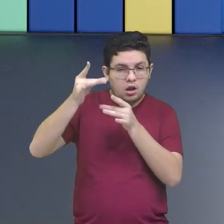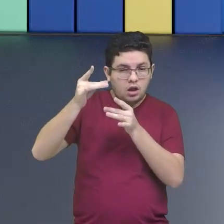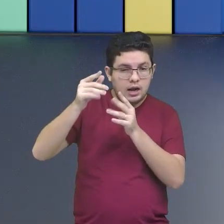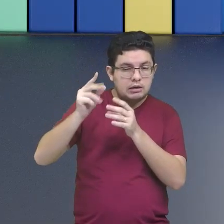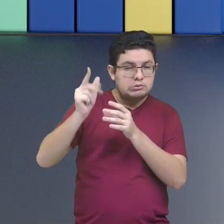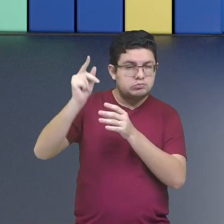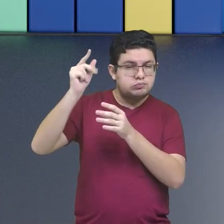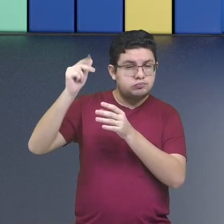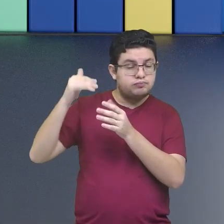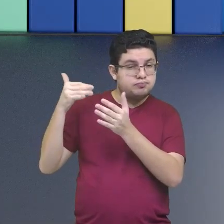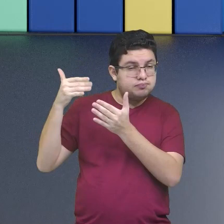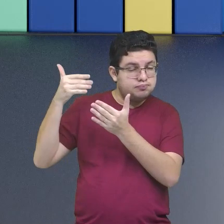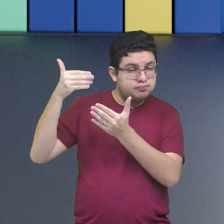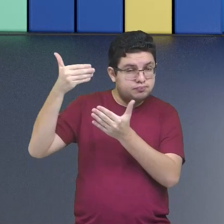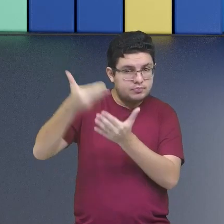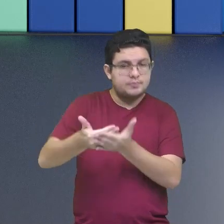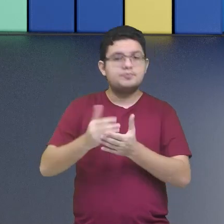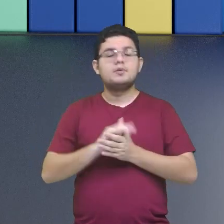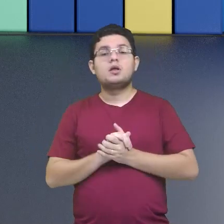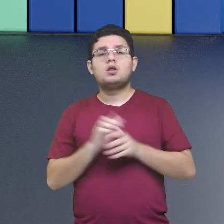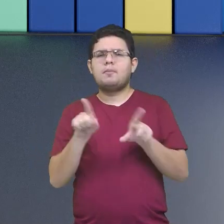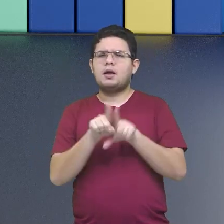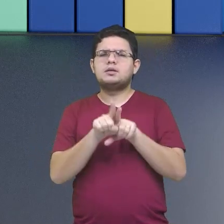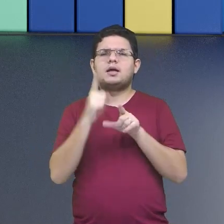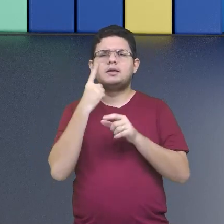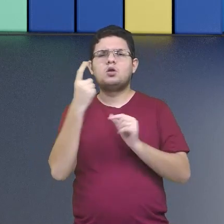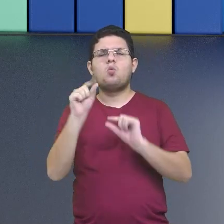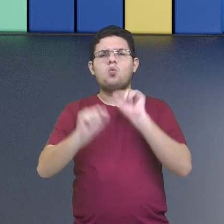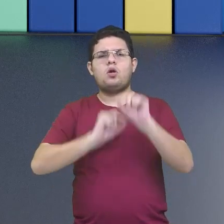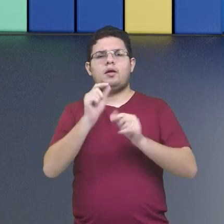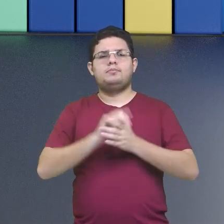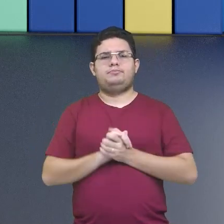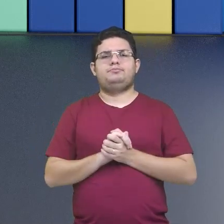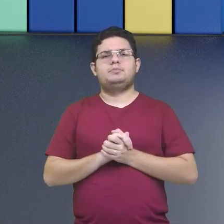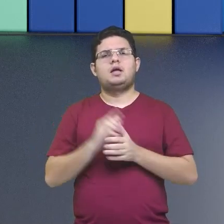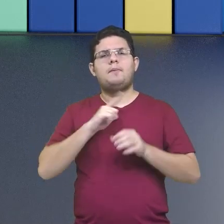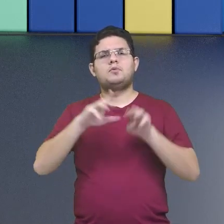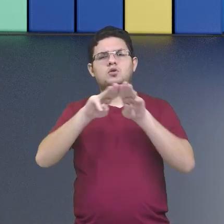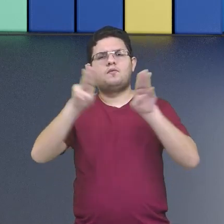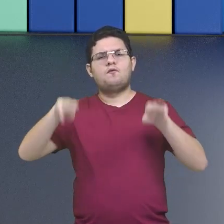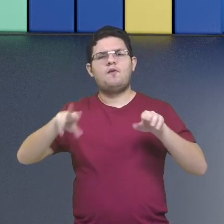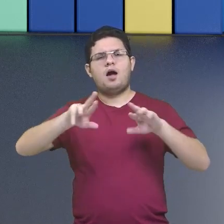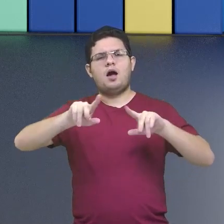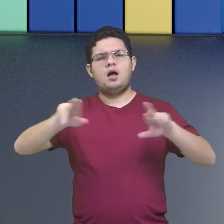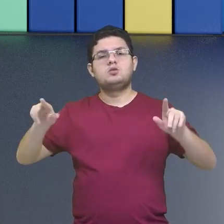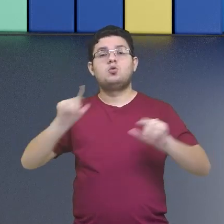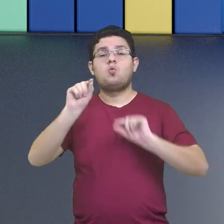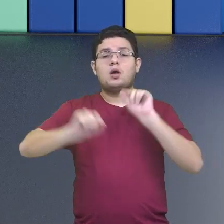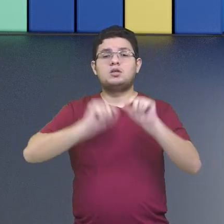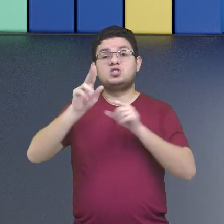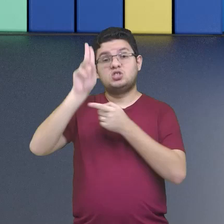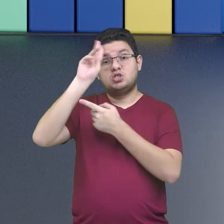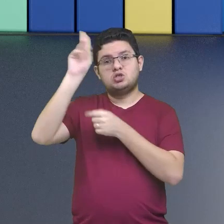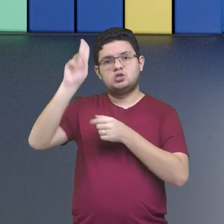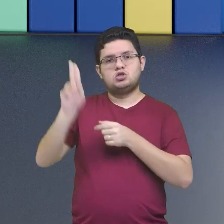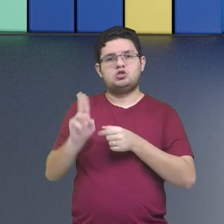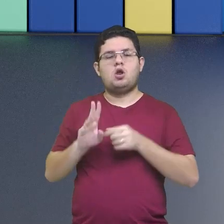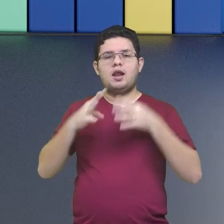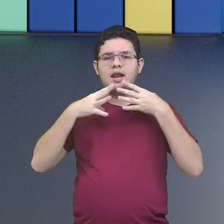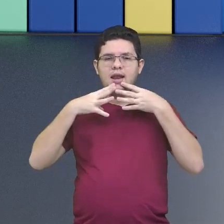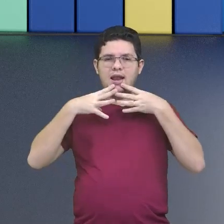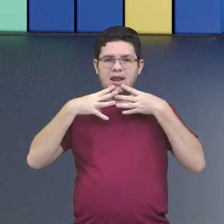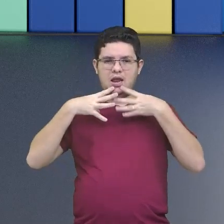estão espalhados aí, né, de história natural, é comum também encontrarmos lá espécies de seres vivos que são daqui, principalmente